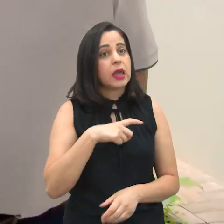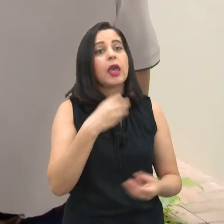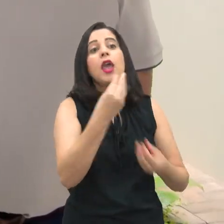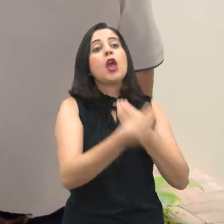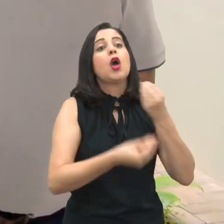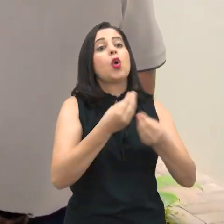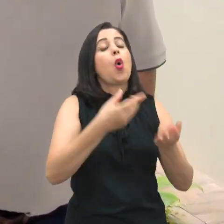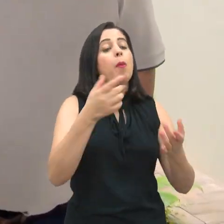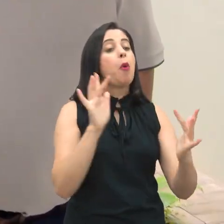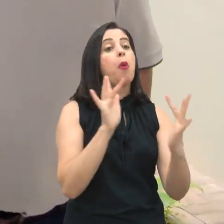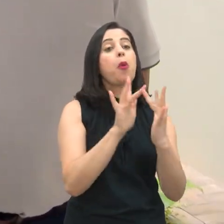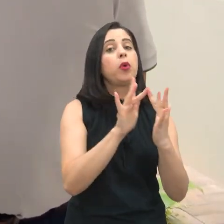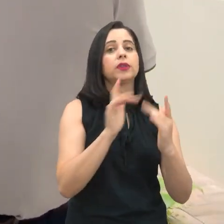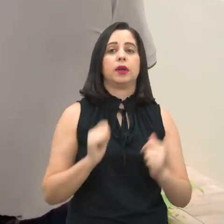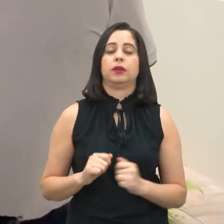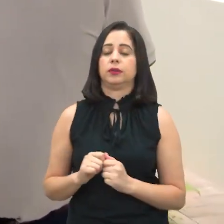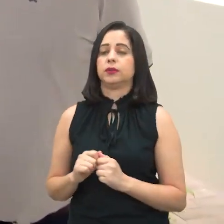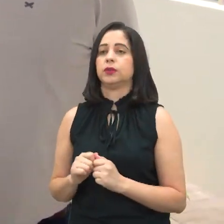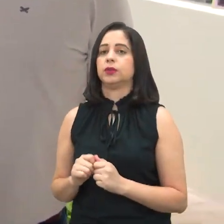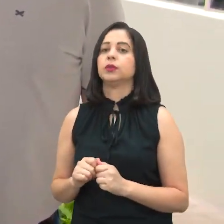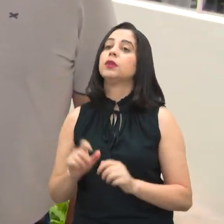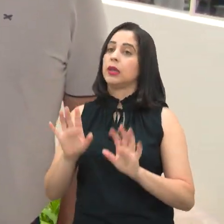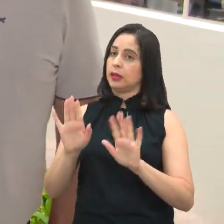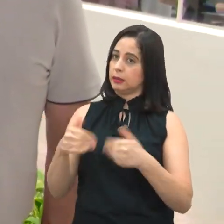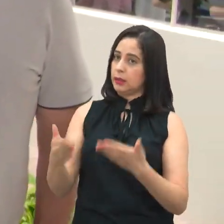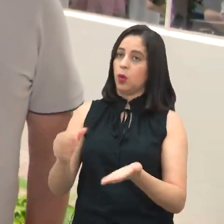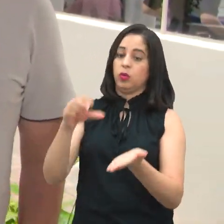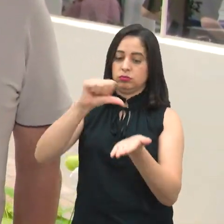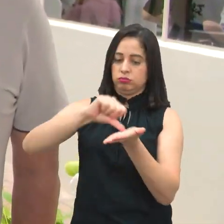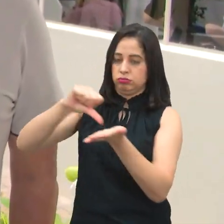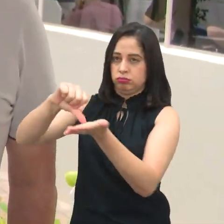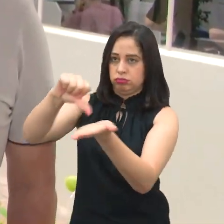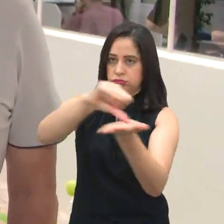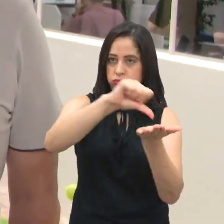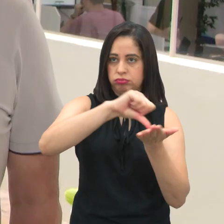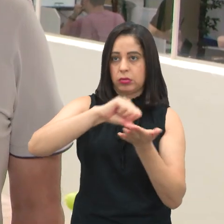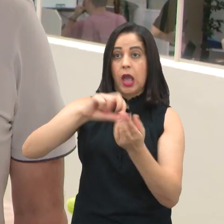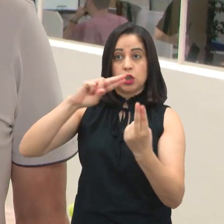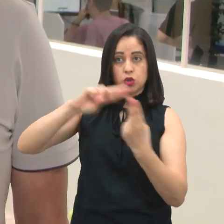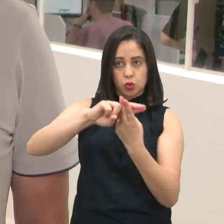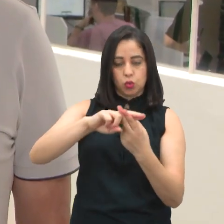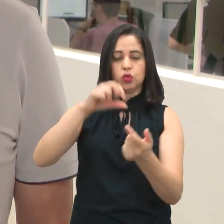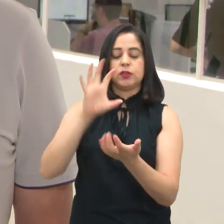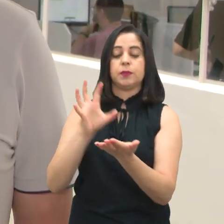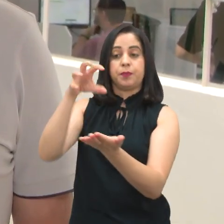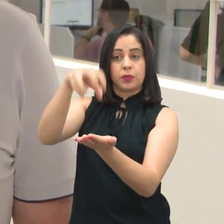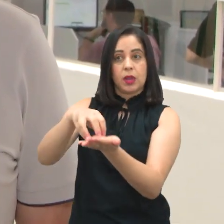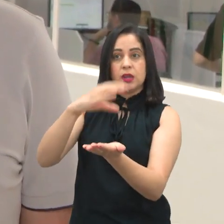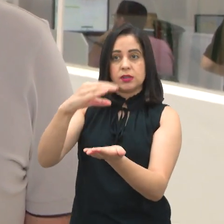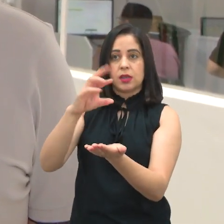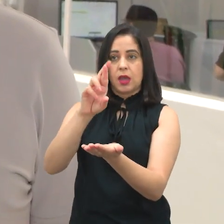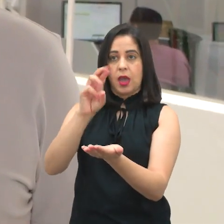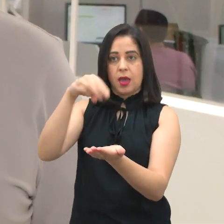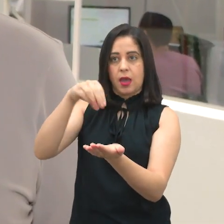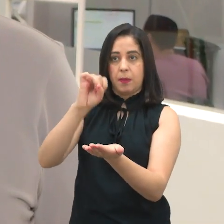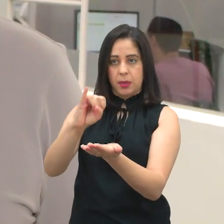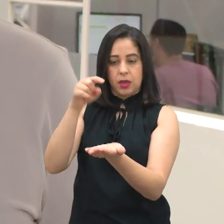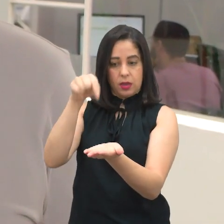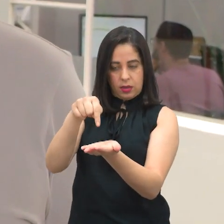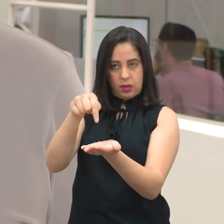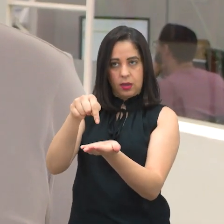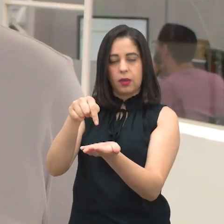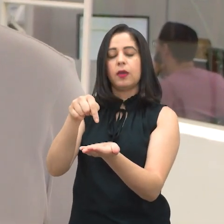mais informações? Bom, a gente tem, como eu falei, as unidades básicas de saúde, né? O próprio CRMI, que fica ali na rua Aminha Sade,